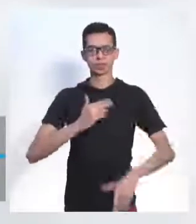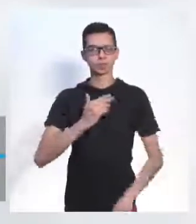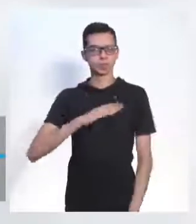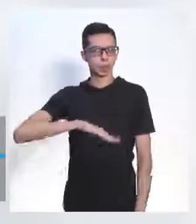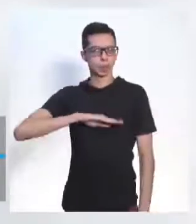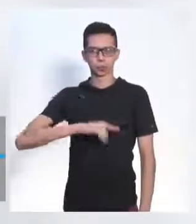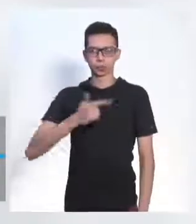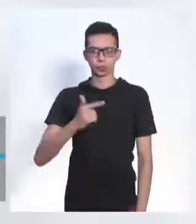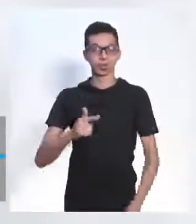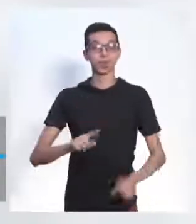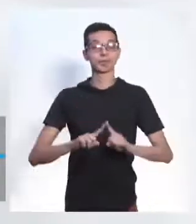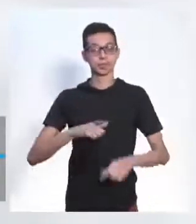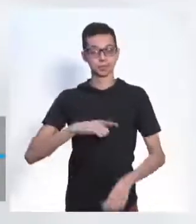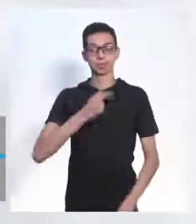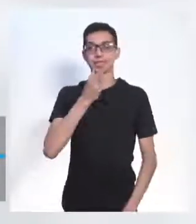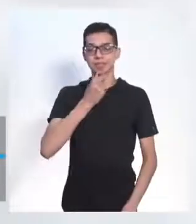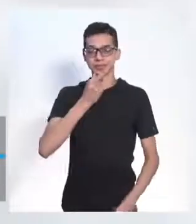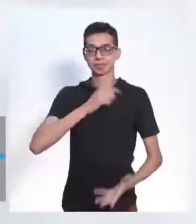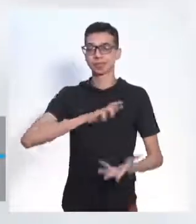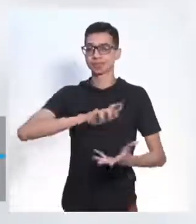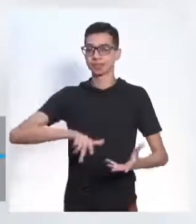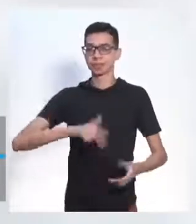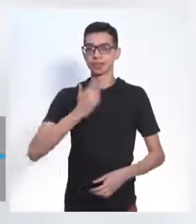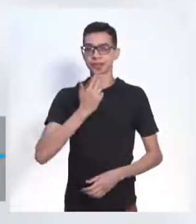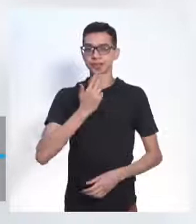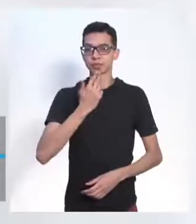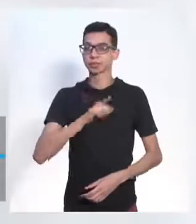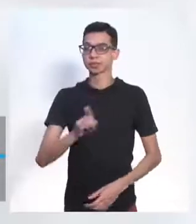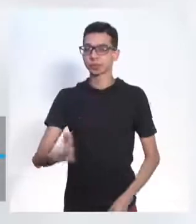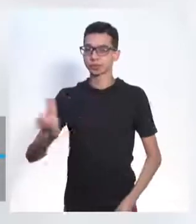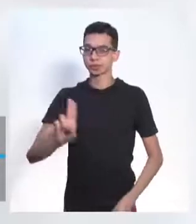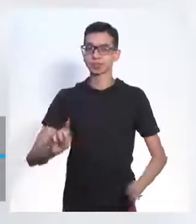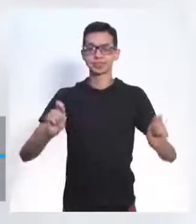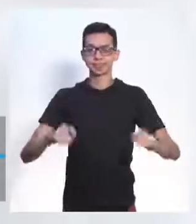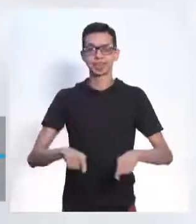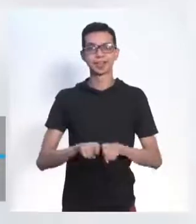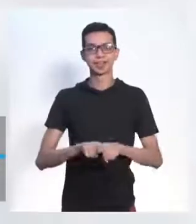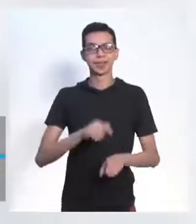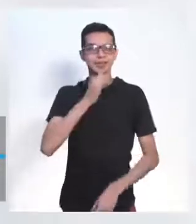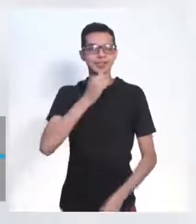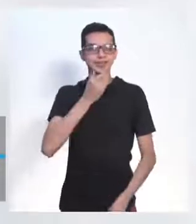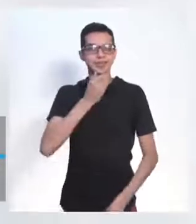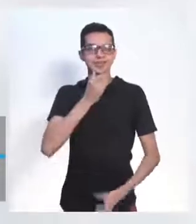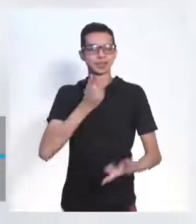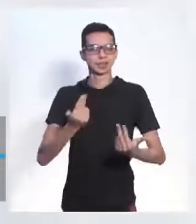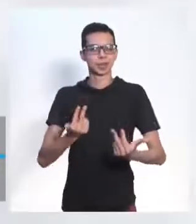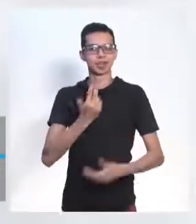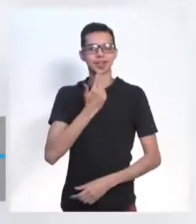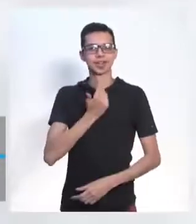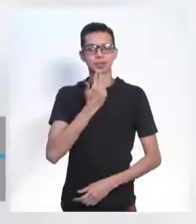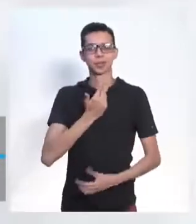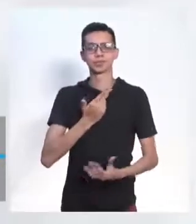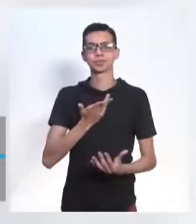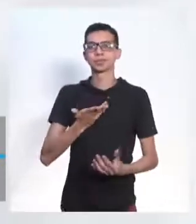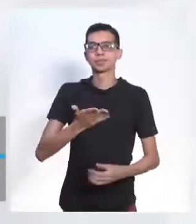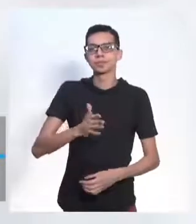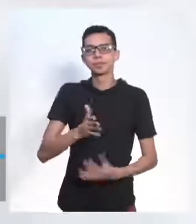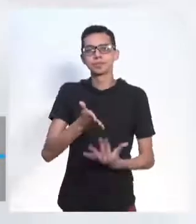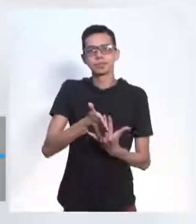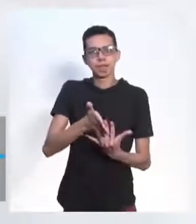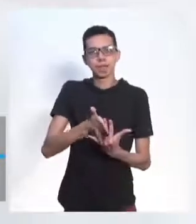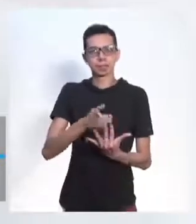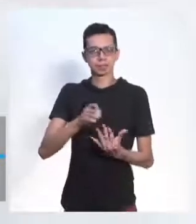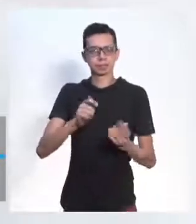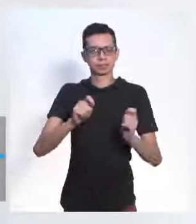outra língua, mas ele tem inglês e todas as outras línguas. Então, pode servir para vocês também. Então, o inglês pode servir aí como uma língua intermediária para